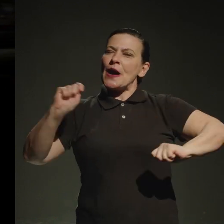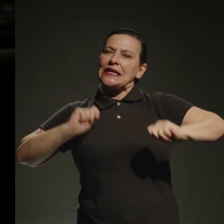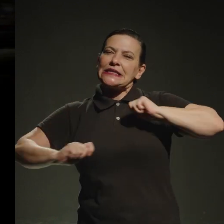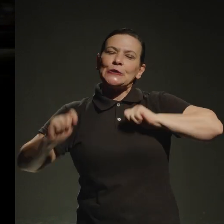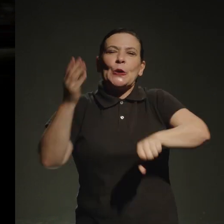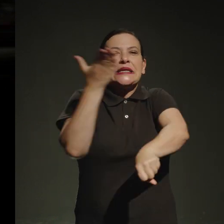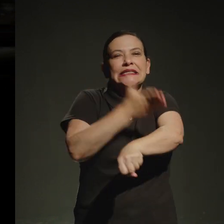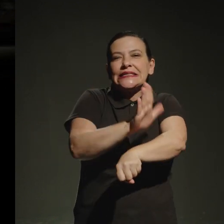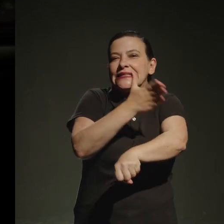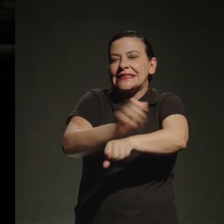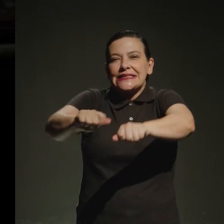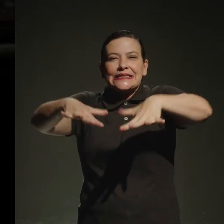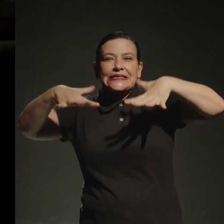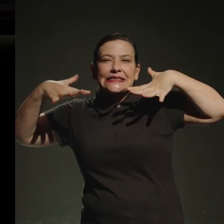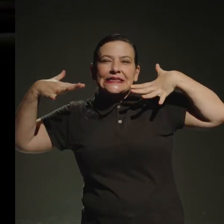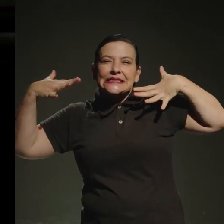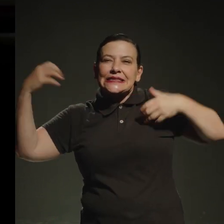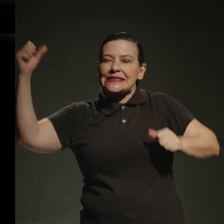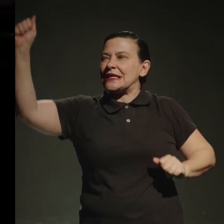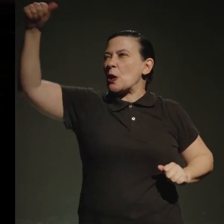e em pé encara a plateia.